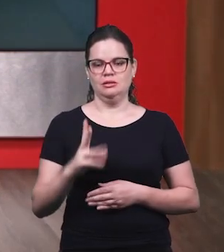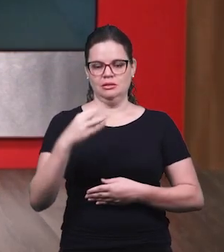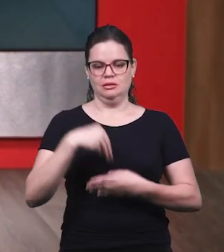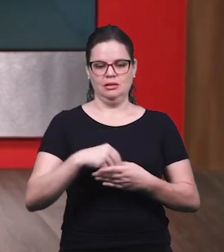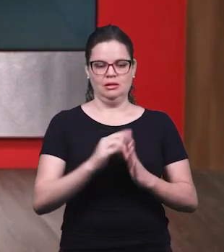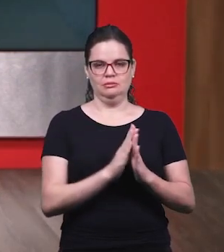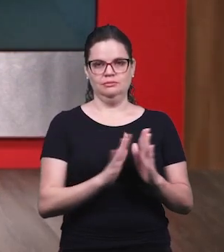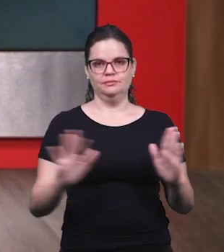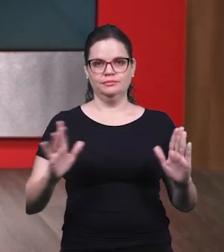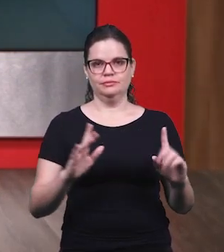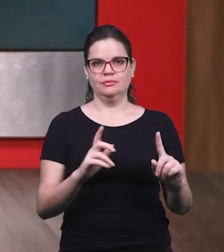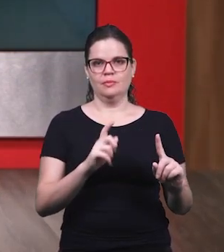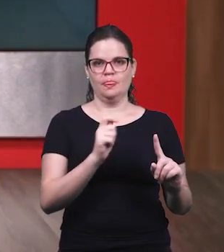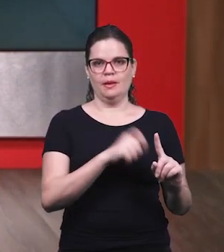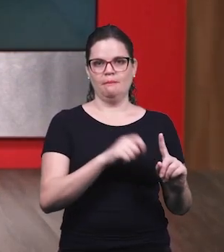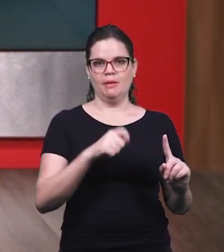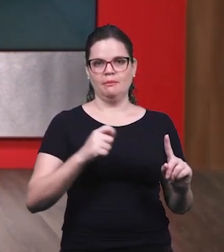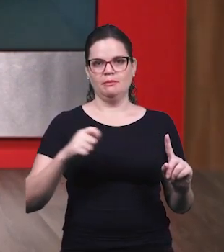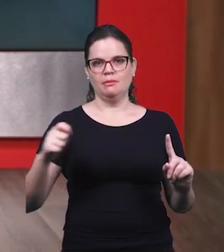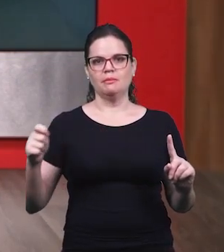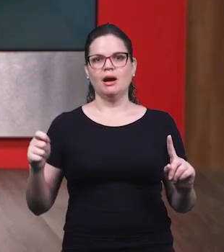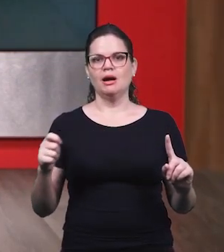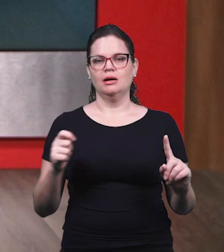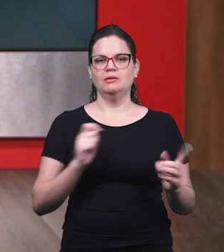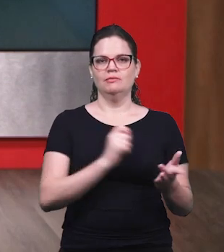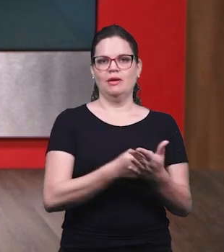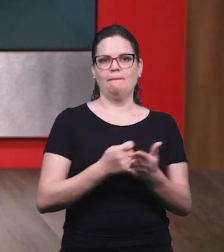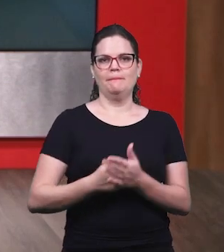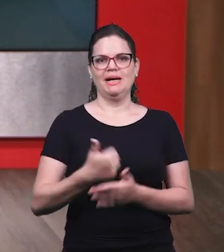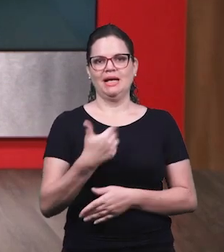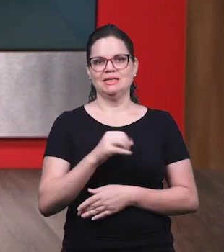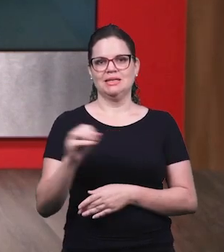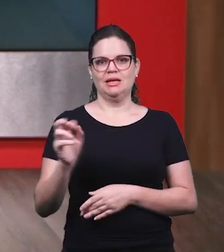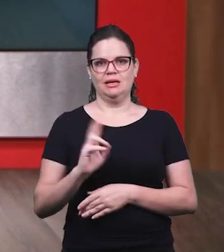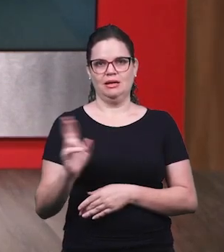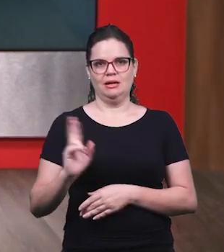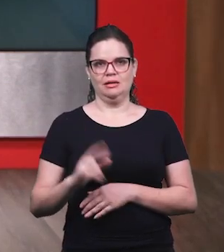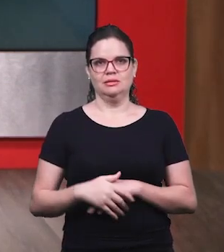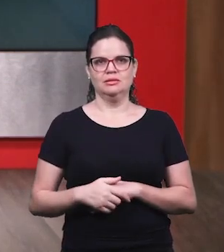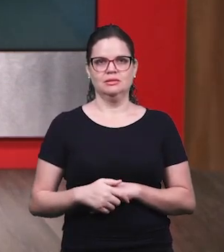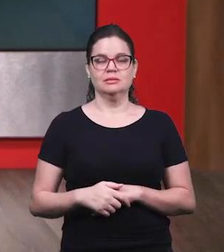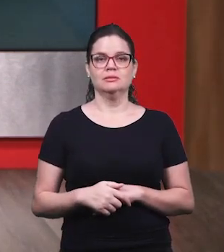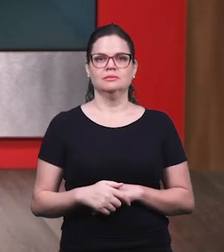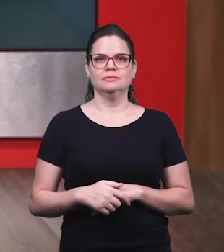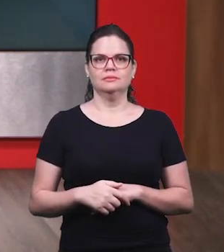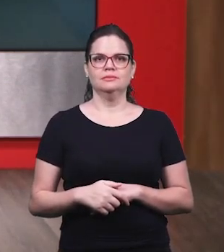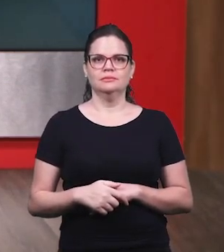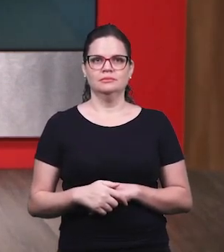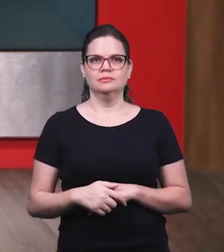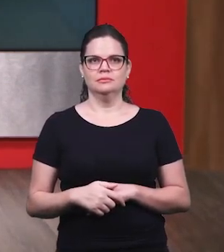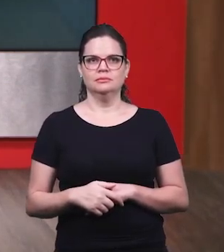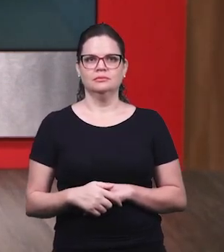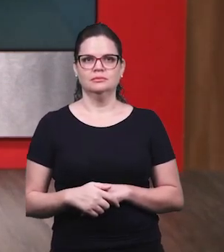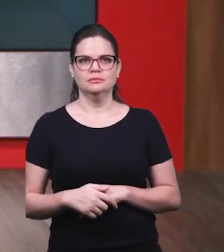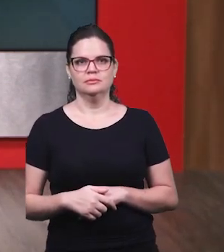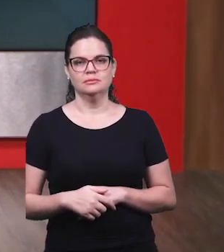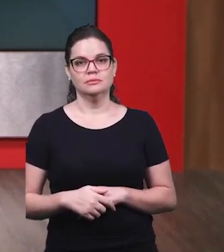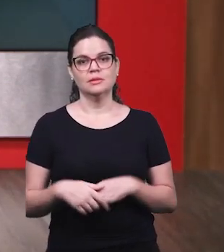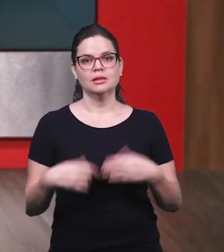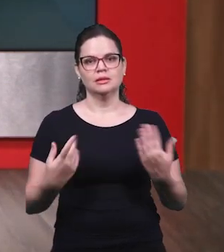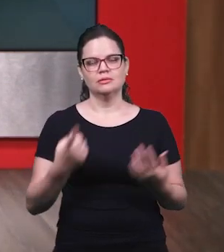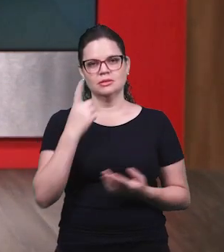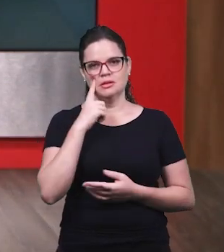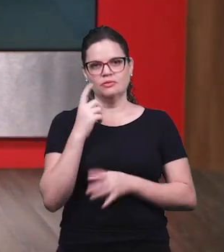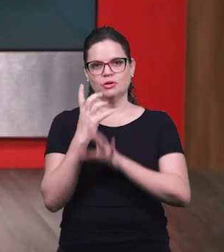meses, né? Vai gerar R$100 todo mês, você está pagando de juros. E o M, 5.500. No final